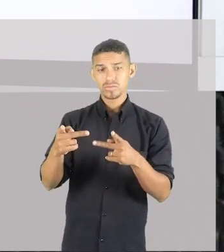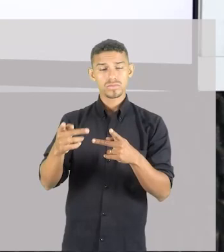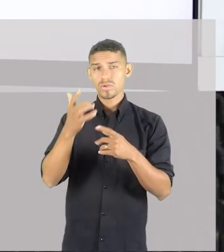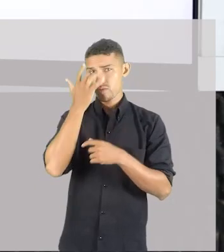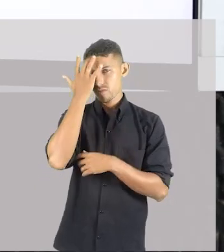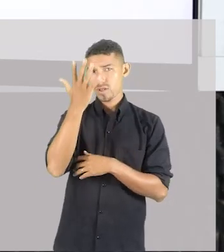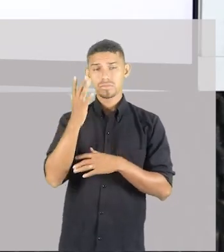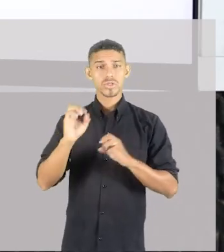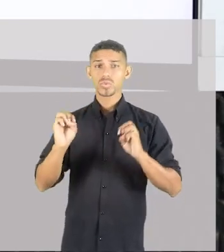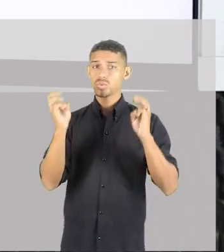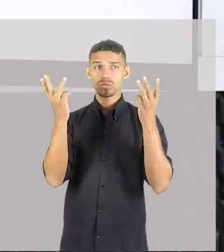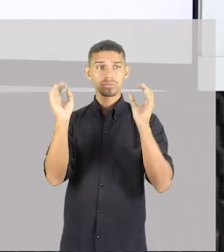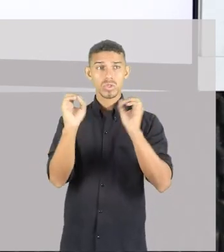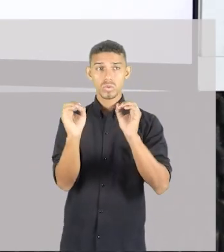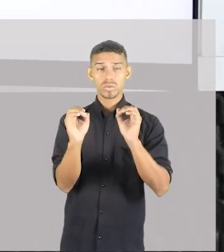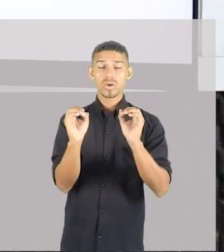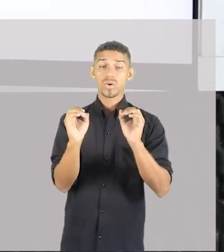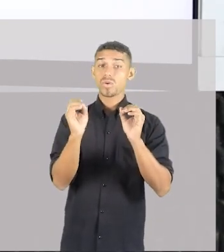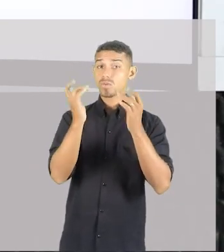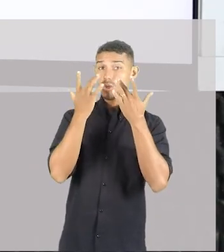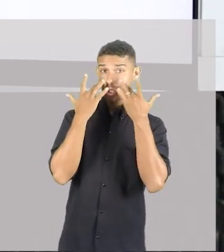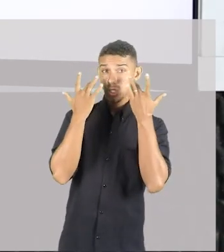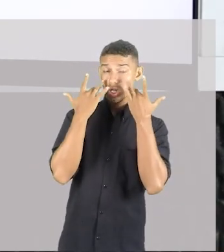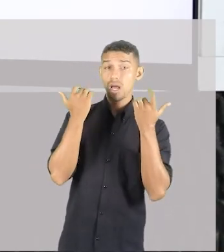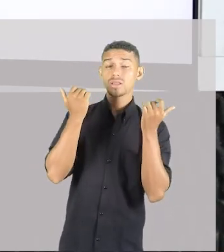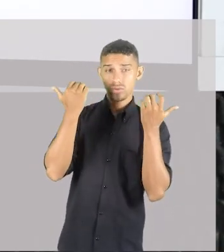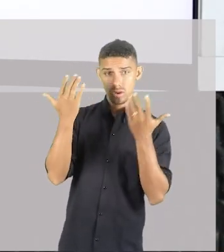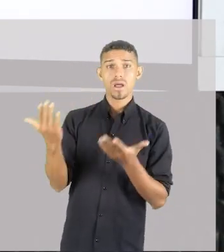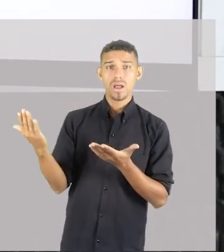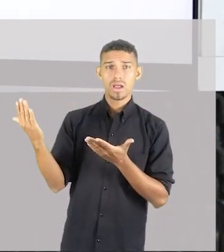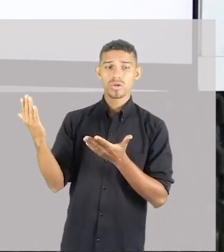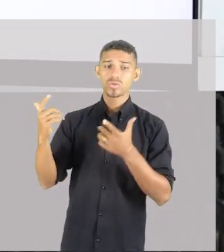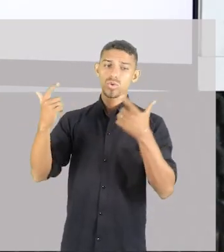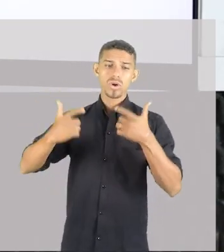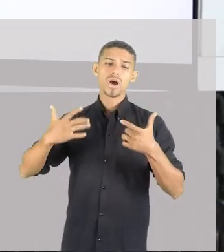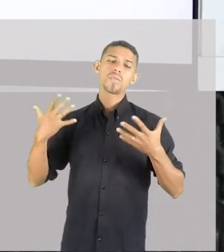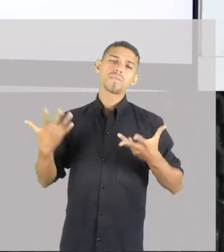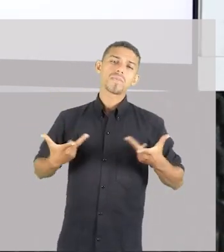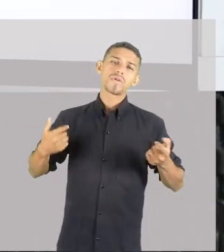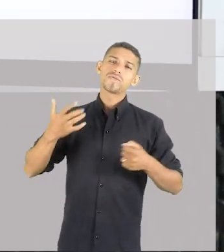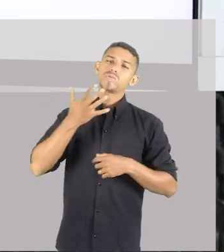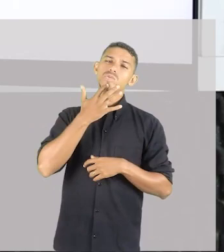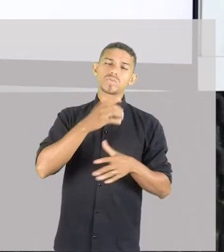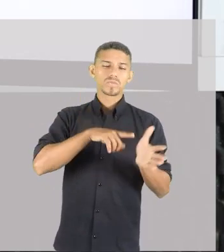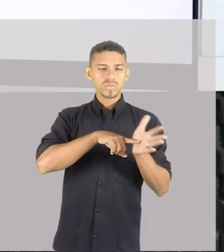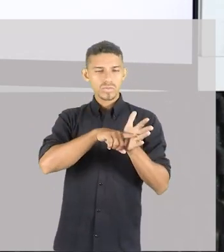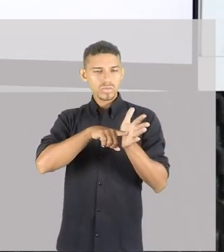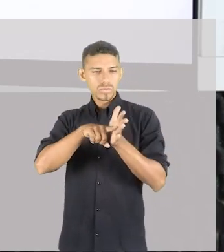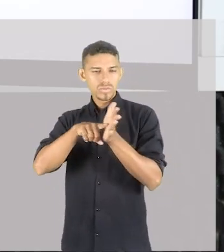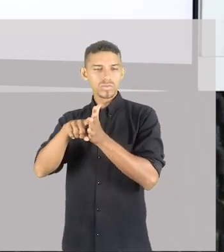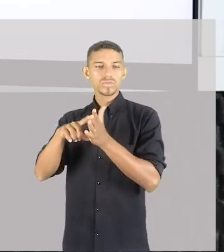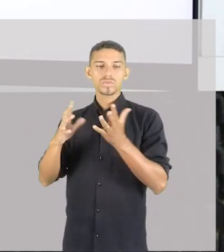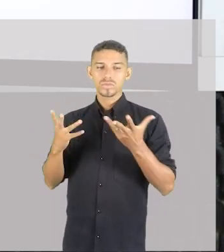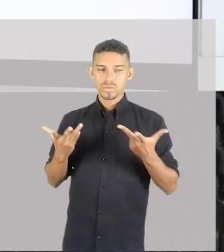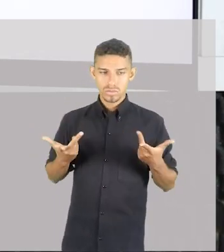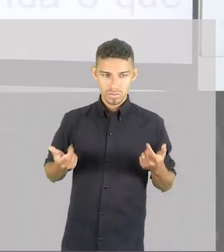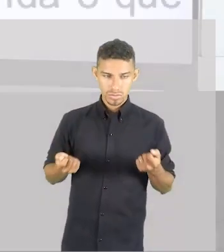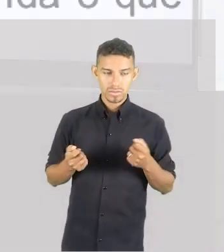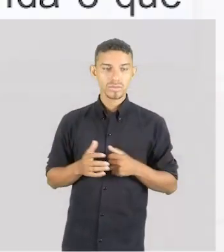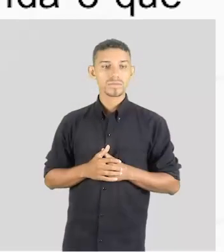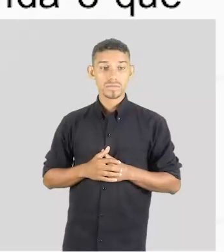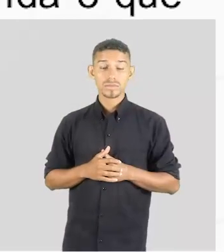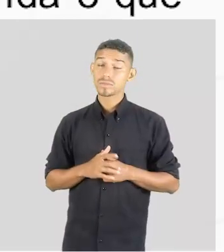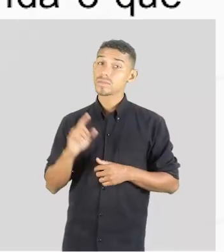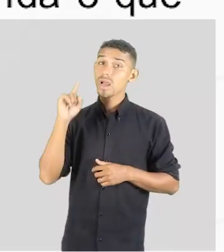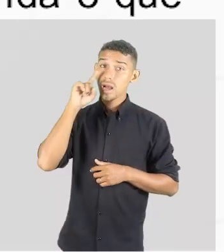facilidade, sem espetáculo nenhum. O próprio teatro em si é um local maravilhoso para se conhecer, com histórias maravilhosas também. Há